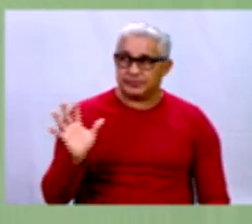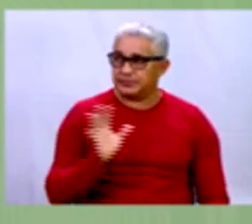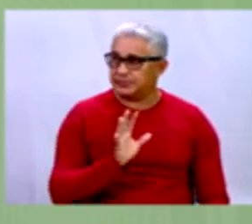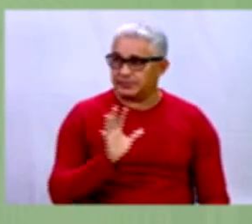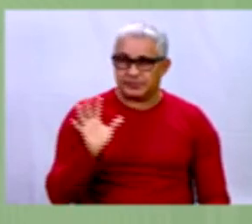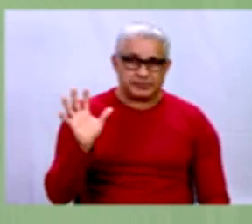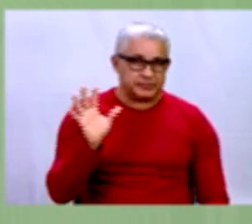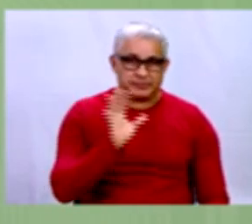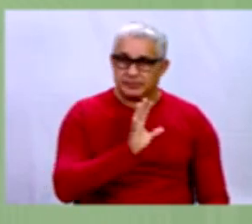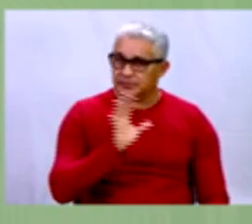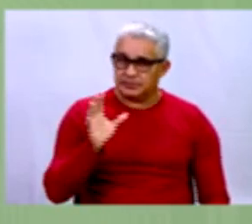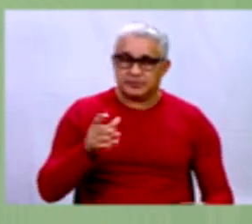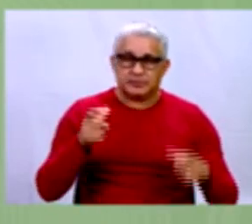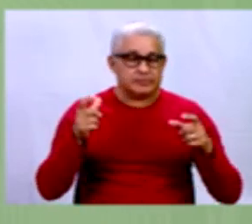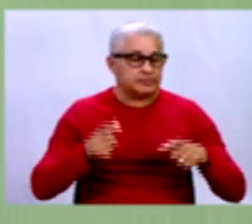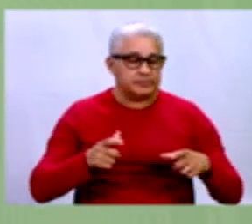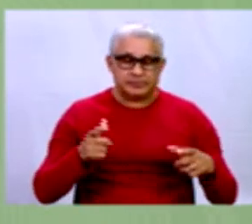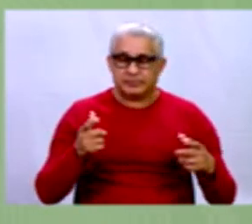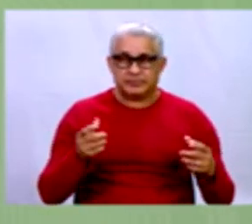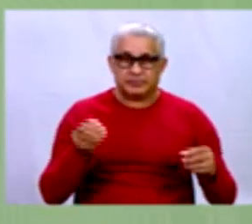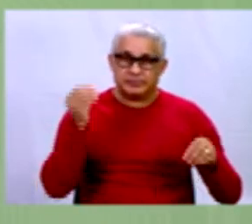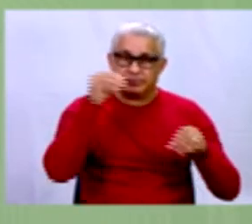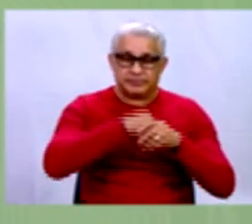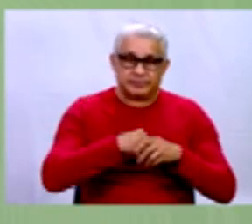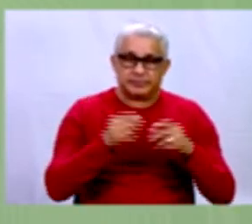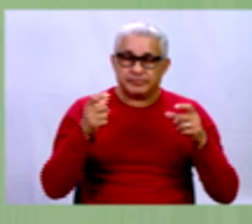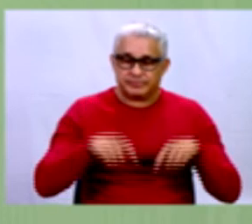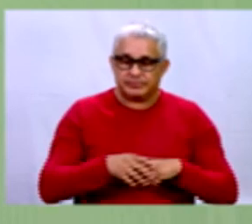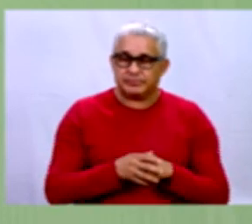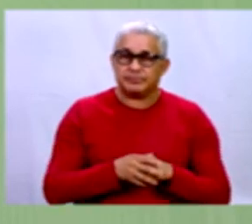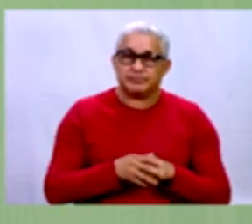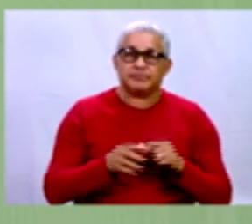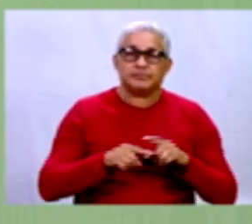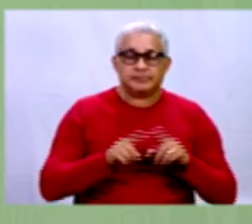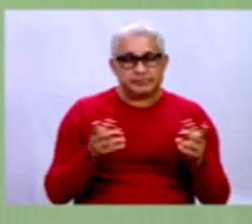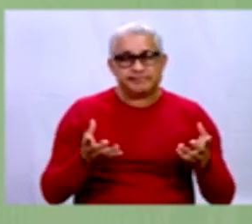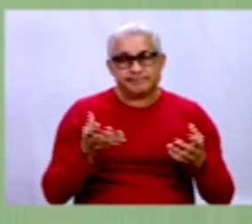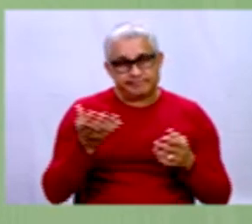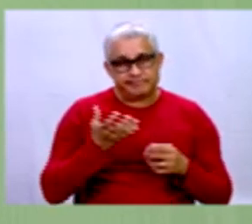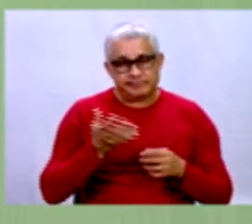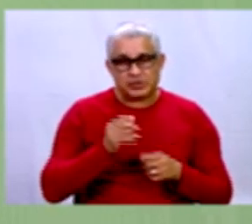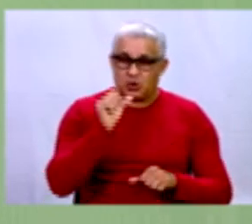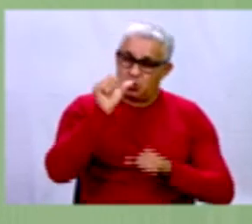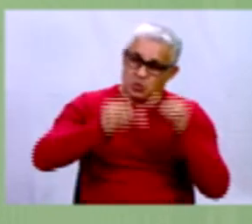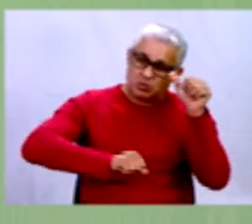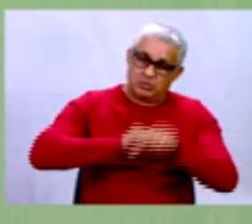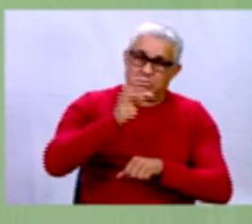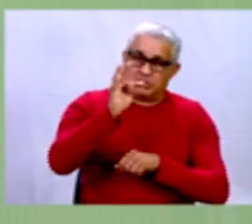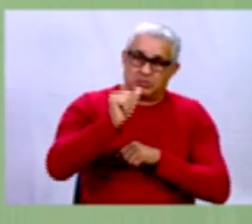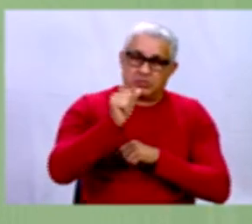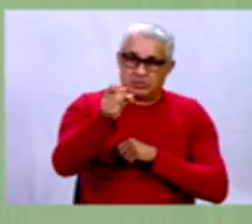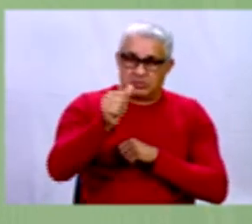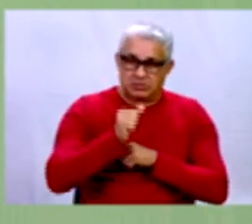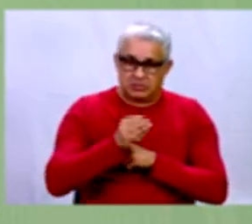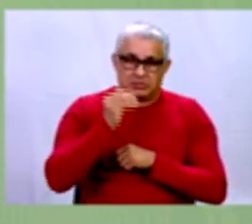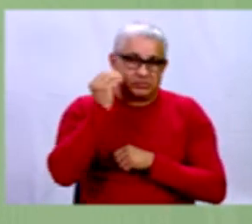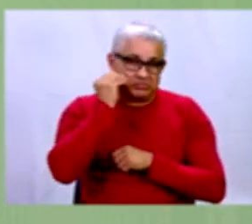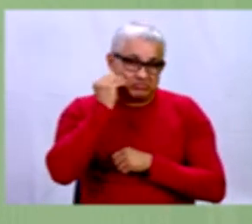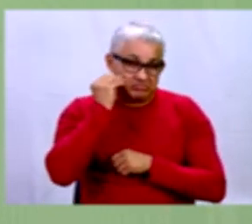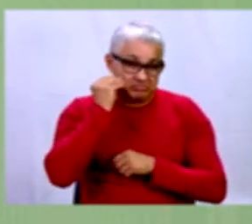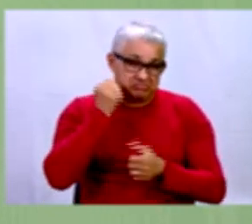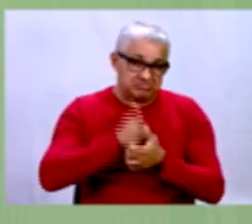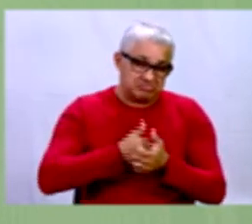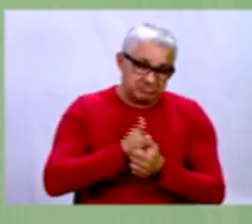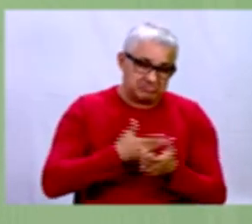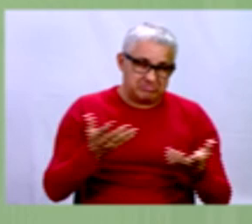encontrar um lugar que a gente consiga aplicar para render isso. Mas foi o exemplo, se vocês quiserem mudar a taxa e tentar praticar mudando a